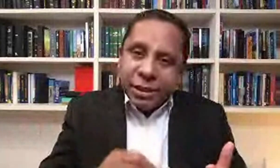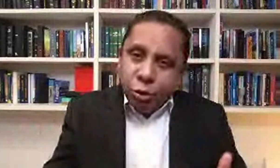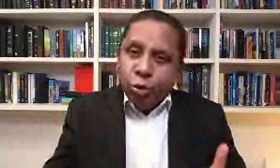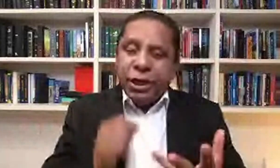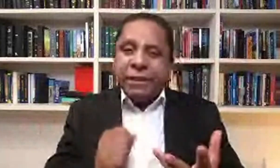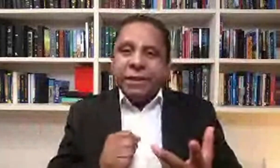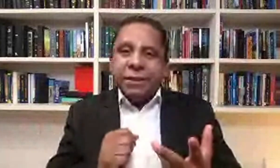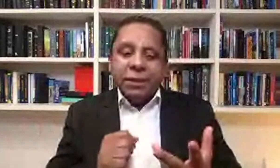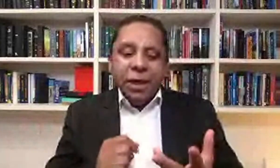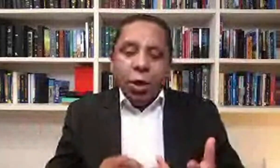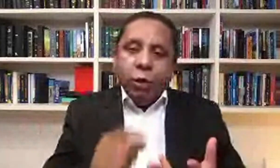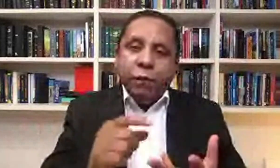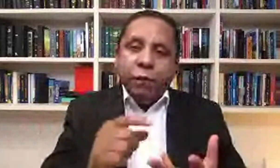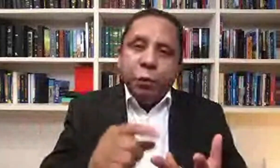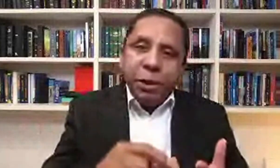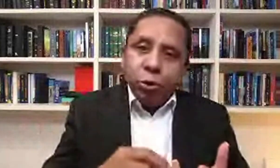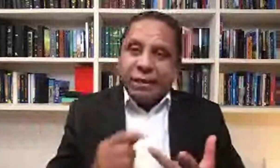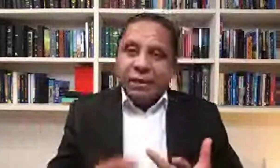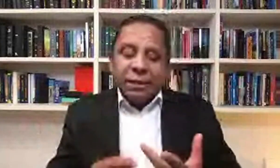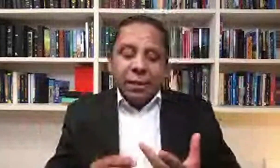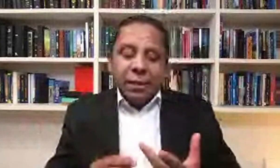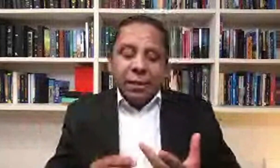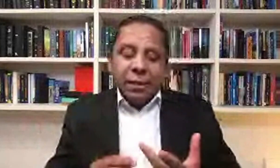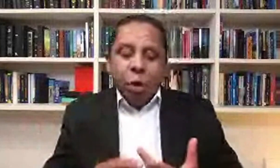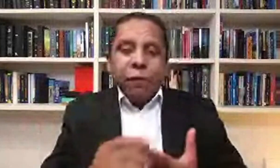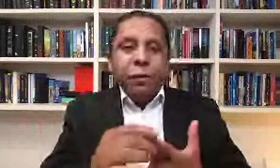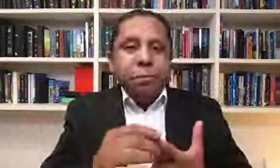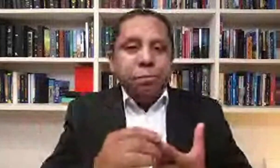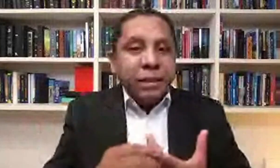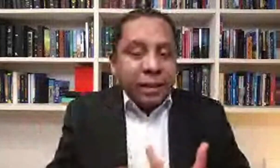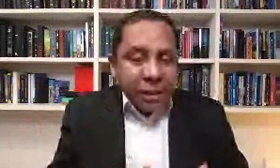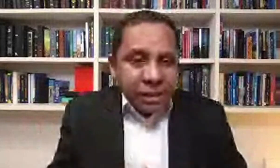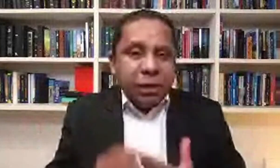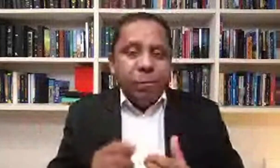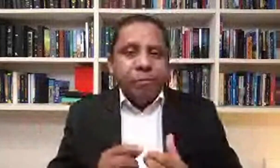o período das indulgências, houve o período das...